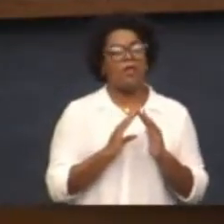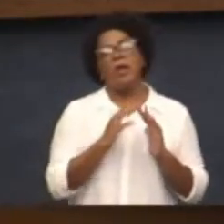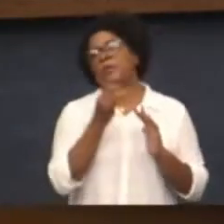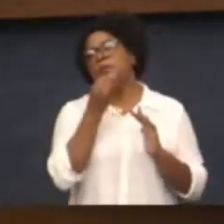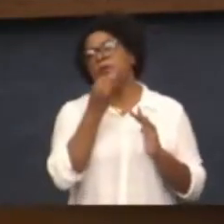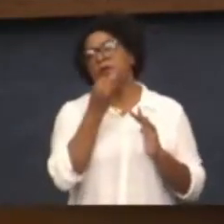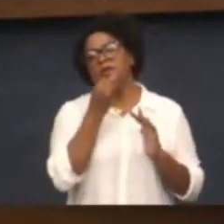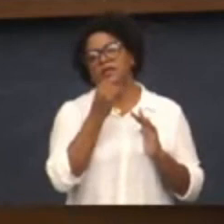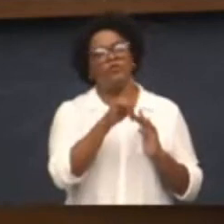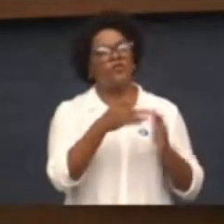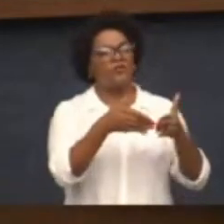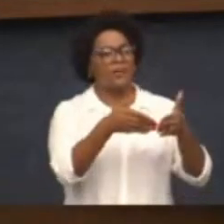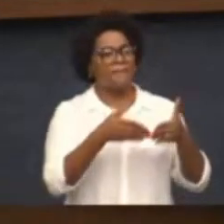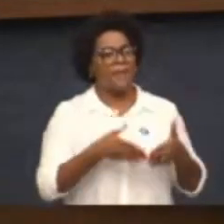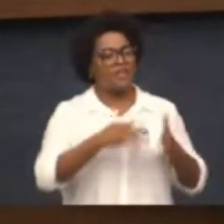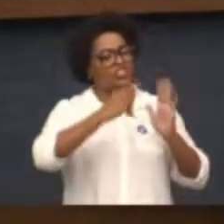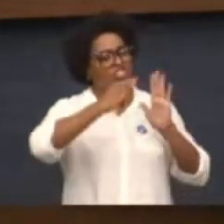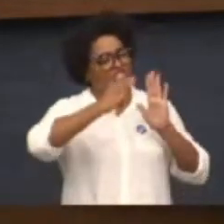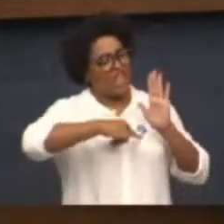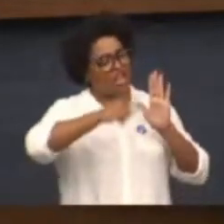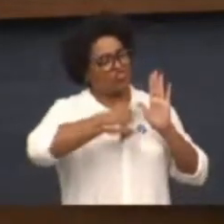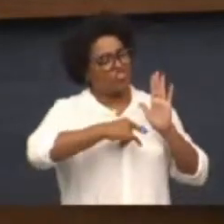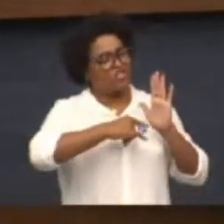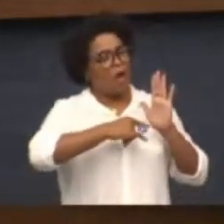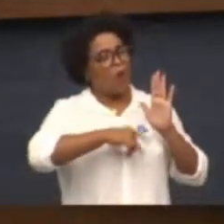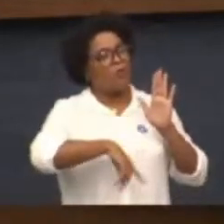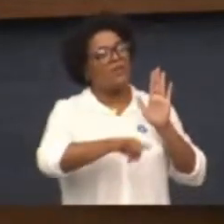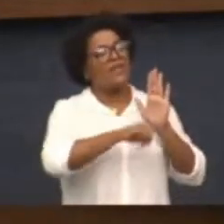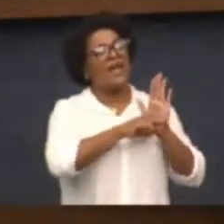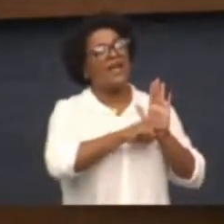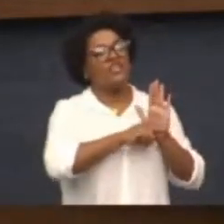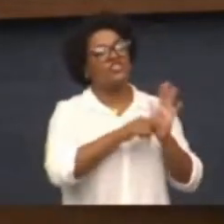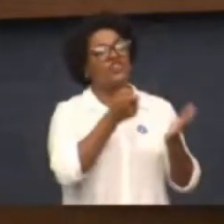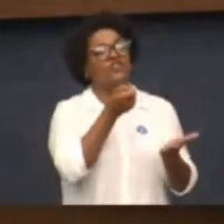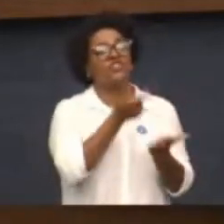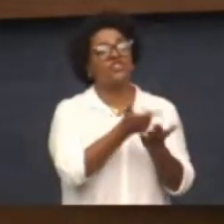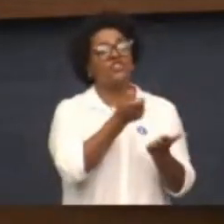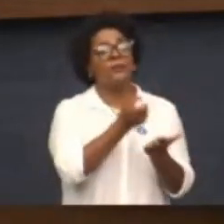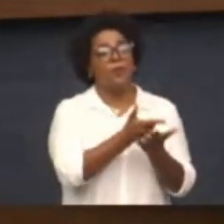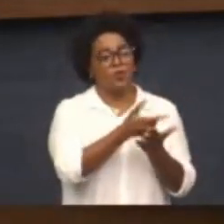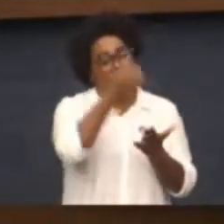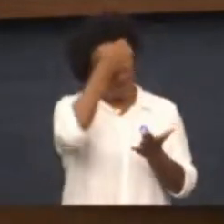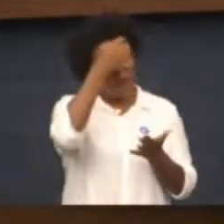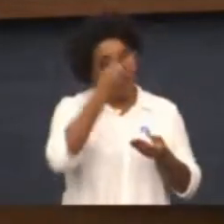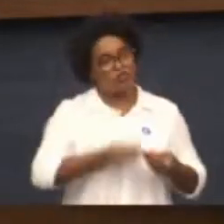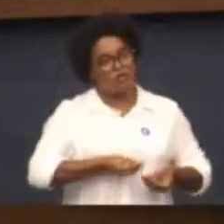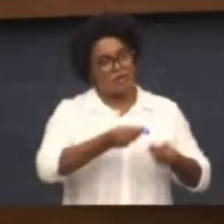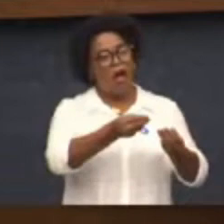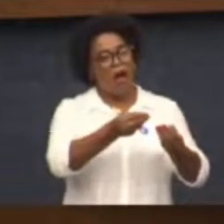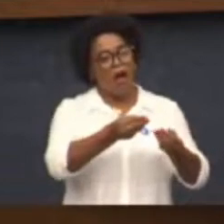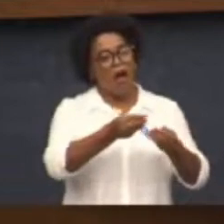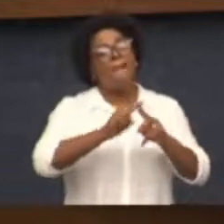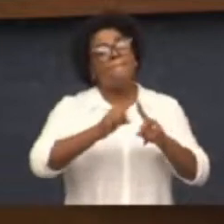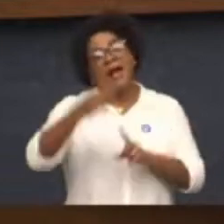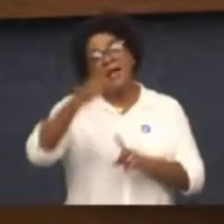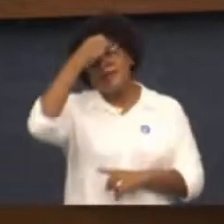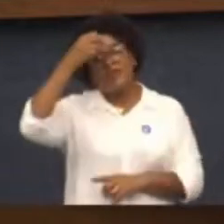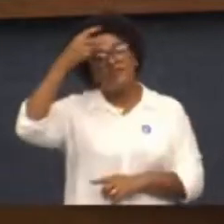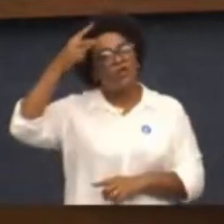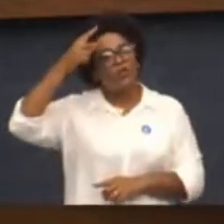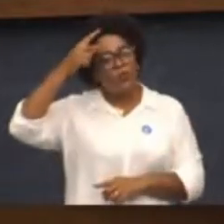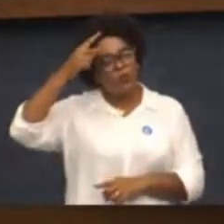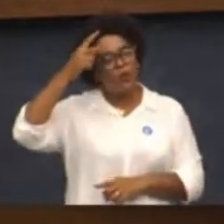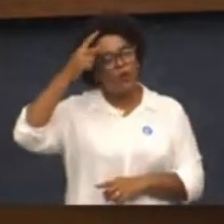pede uma certidão negativa de tributos municipais, a prefeitura emite. Mas será que tem como a prefeitura certificar de como que aquele